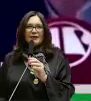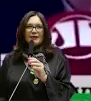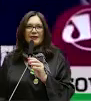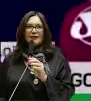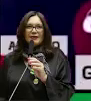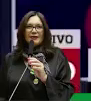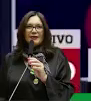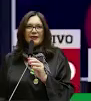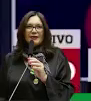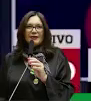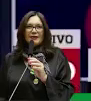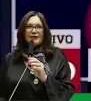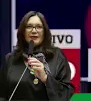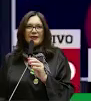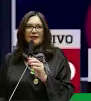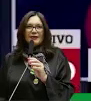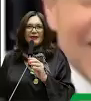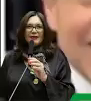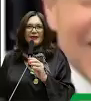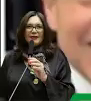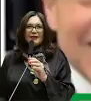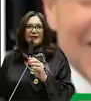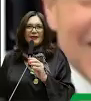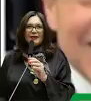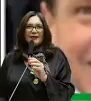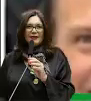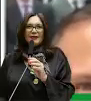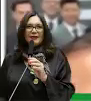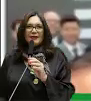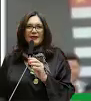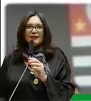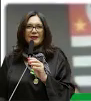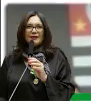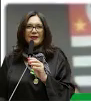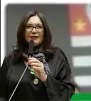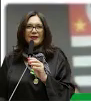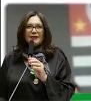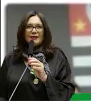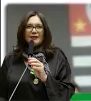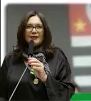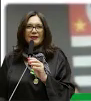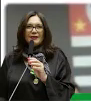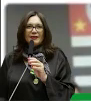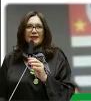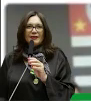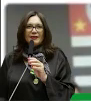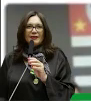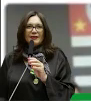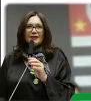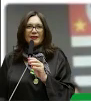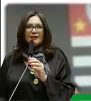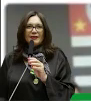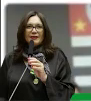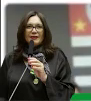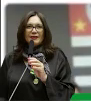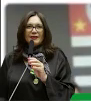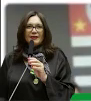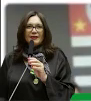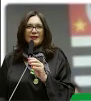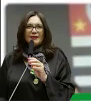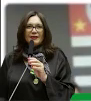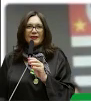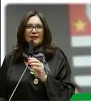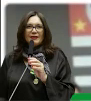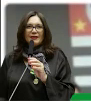é bem mas o encontro não existiu eu não olha essa altura do campeonato augusto nunes com a